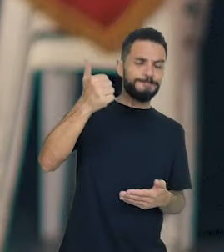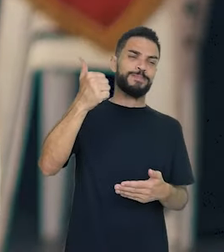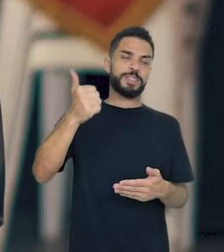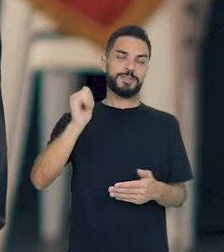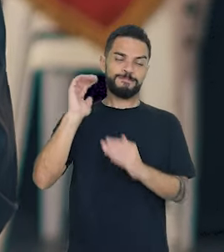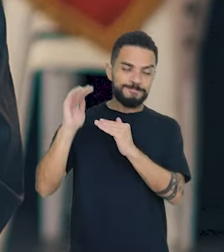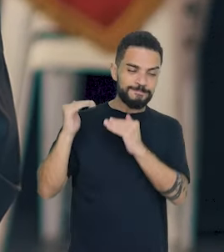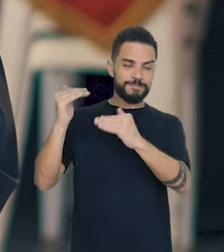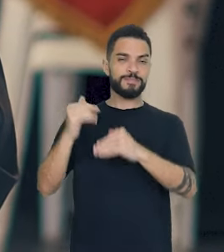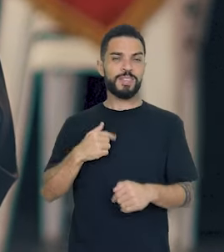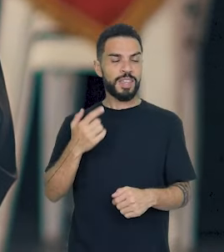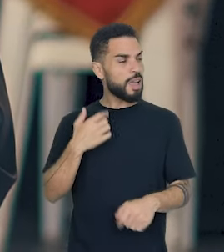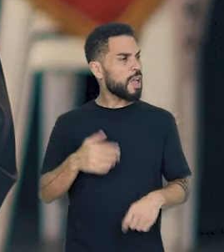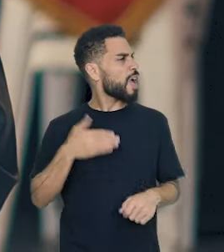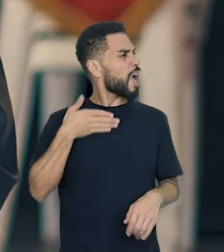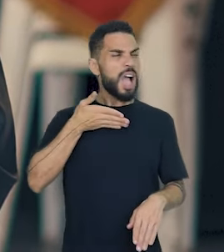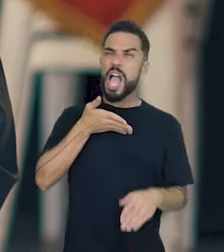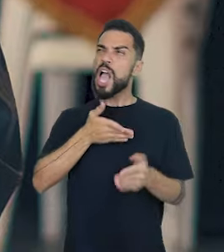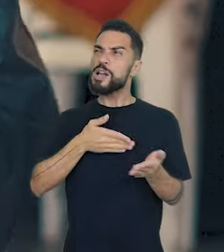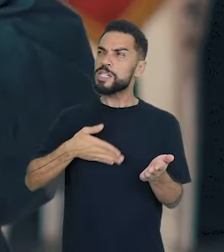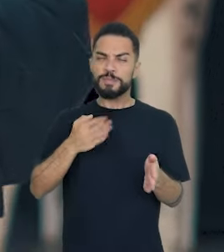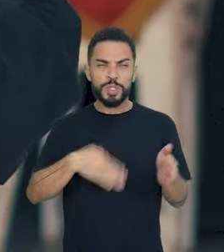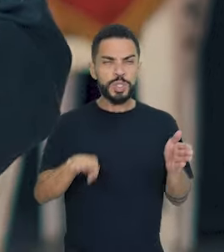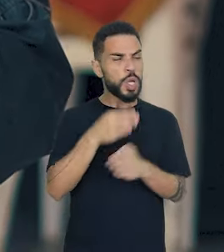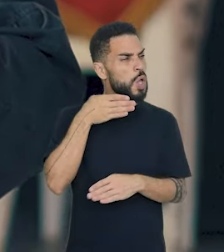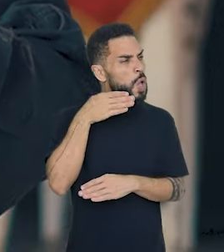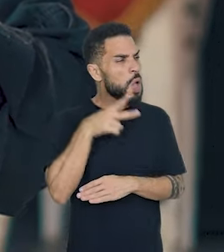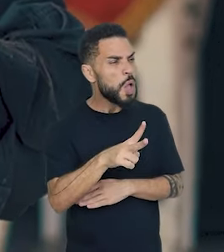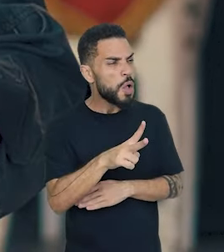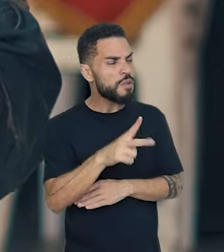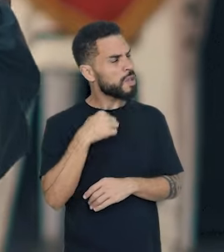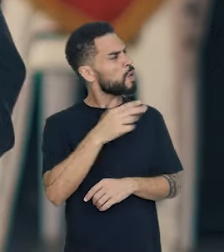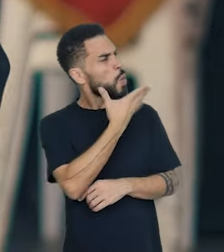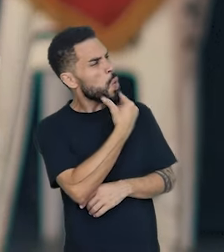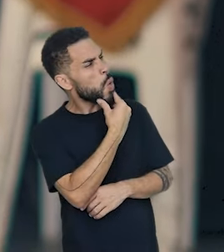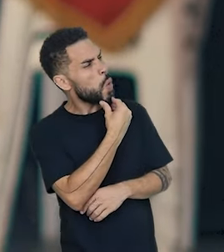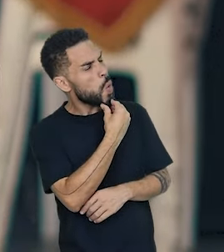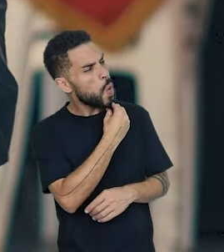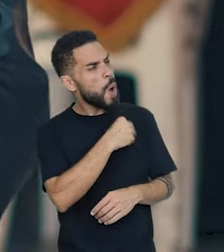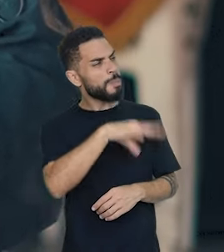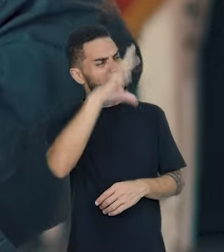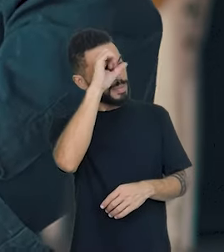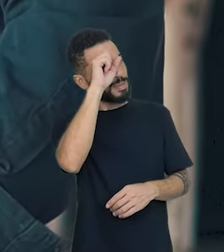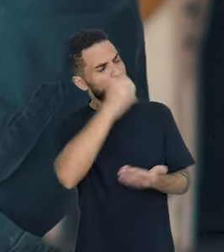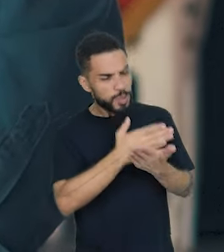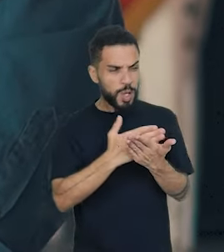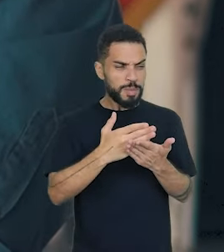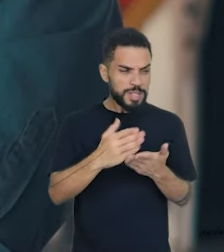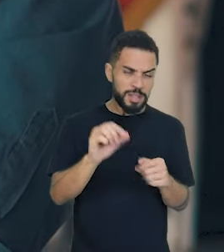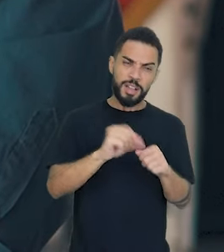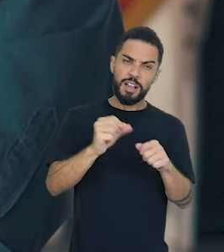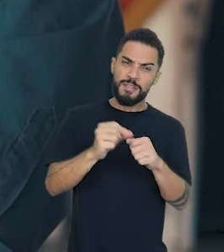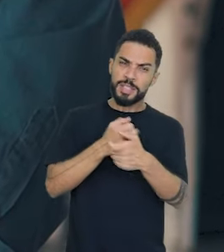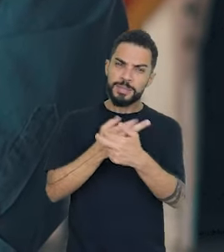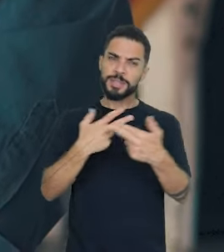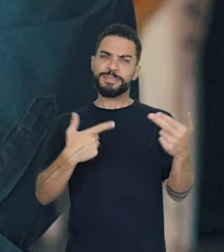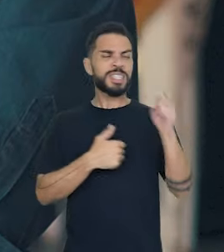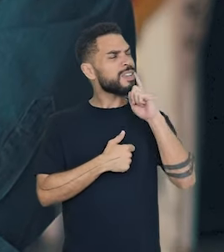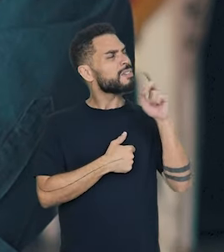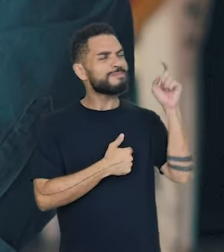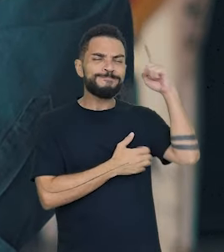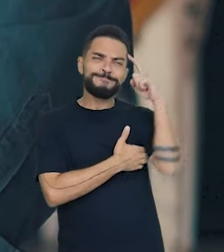E a gente chegou lá, eu vi pela primeira vez ele tentando fazer algumas coisas e tal. Assim. Aí eu falei para o irmão dele: ô, rapaz,